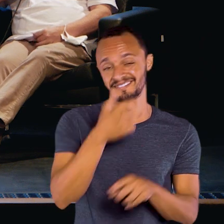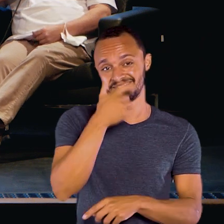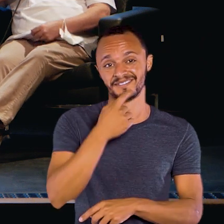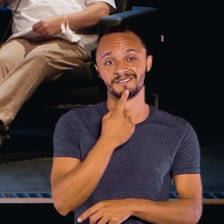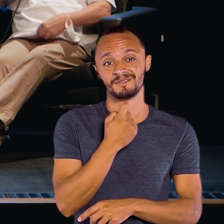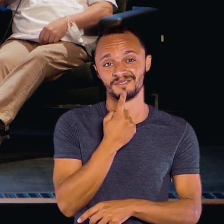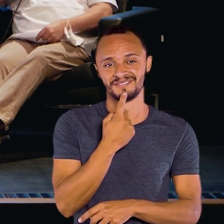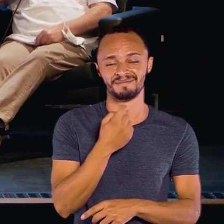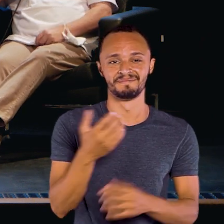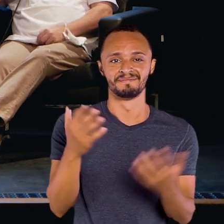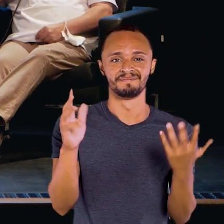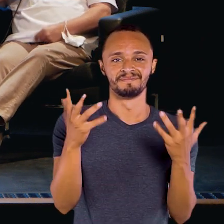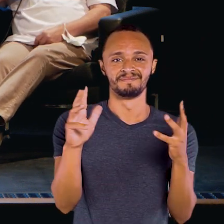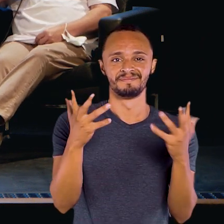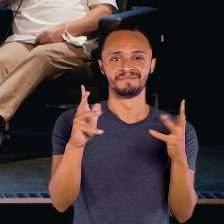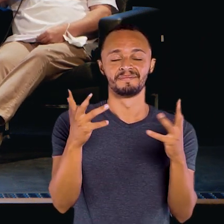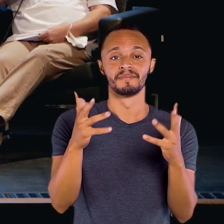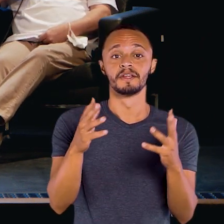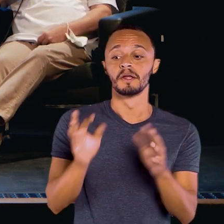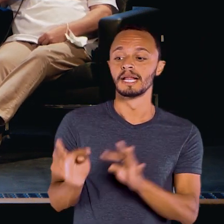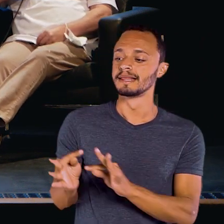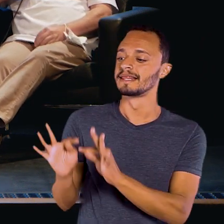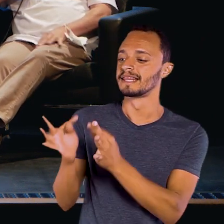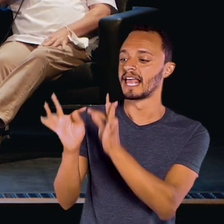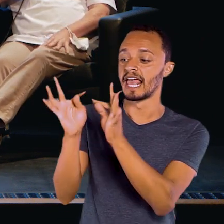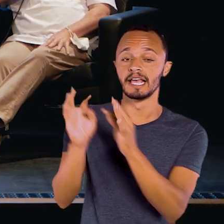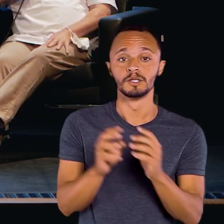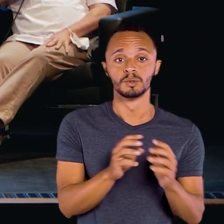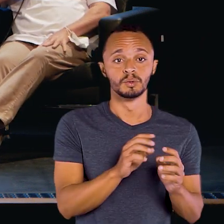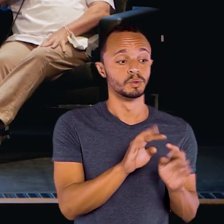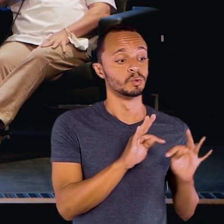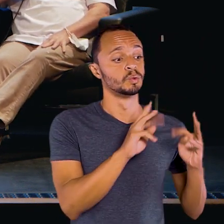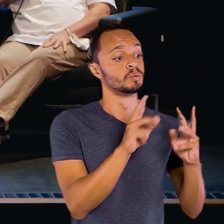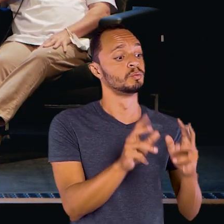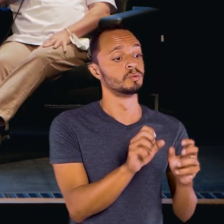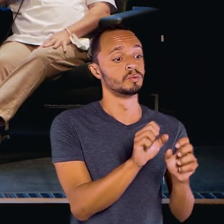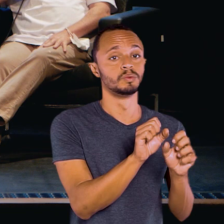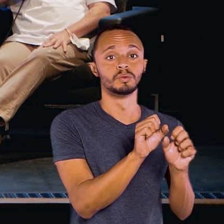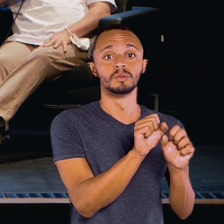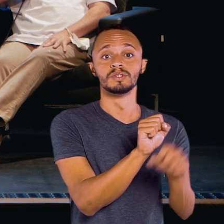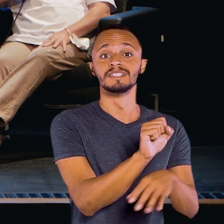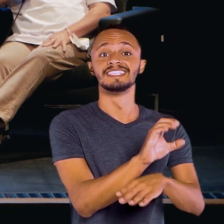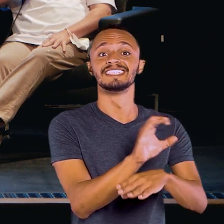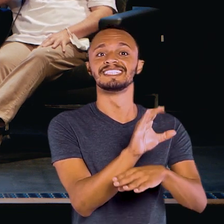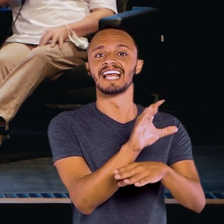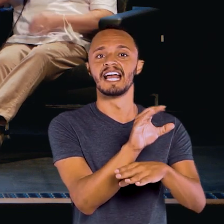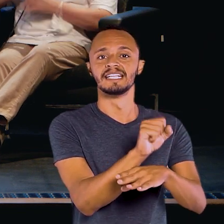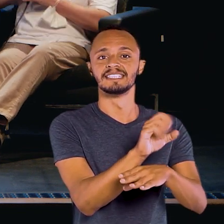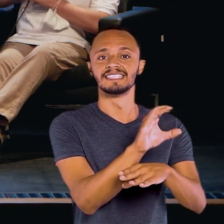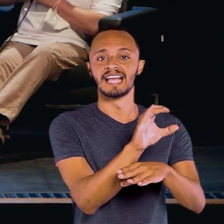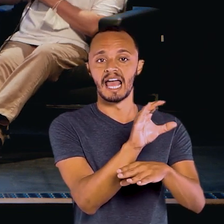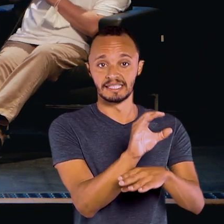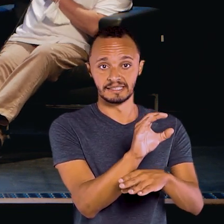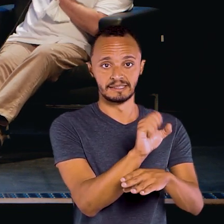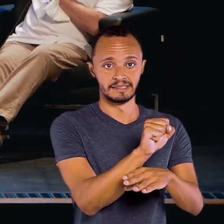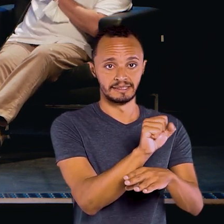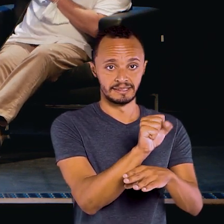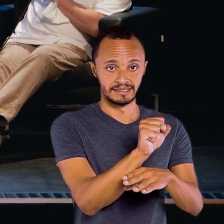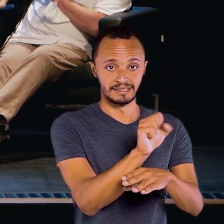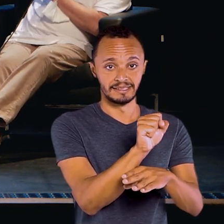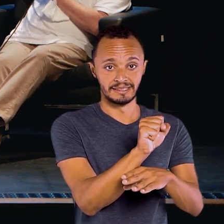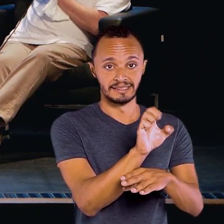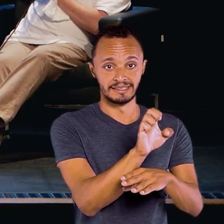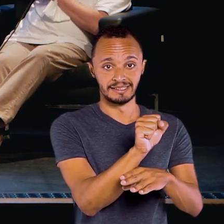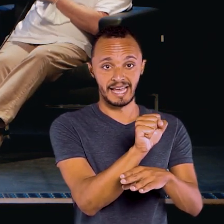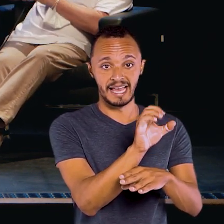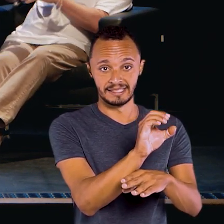Agradecer ao pessoal, os técnicos, todo mundo do SESC. Acostumem-se comigo, que eu vou te amolar muito, viu? Passar a palavra para o